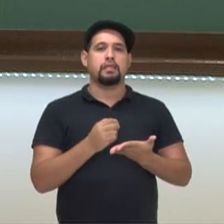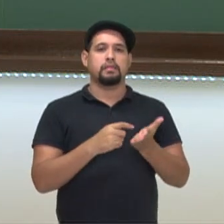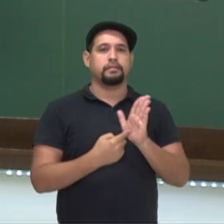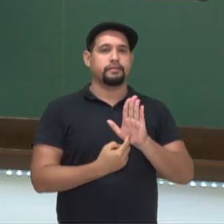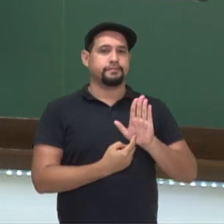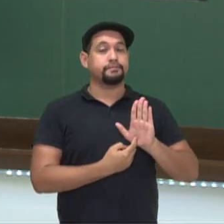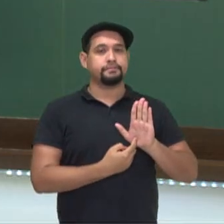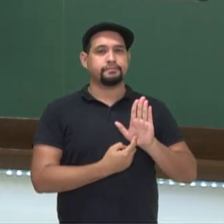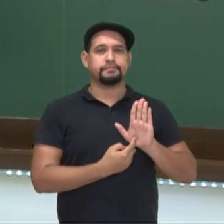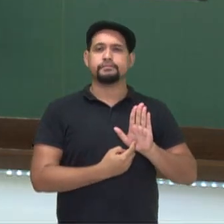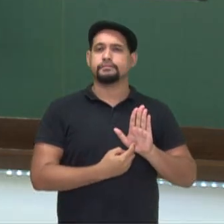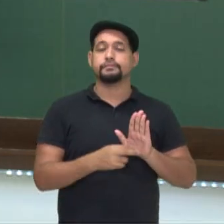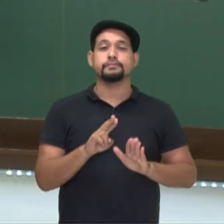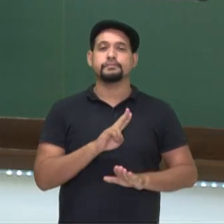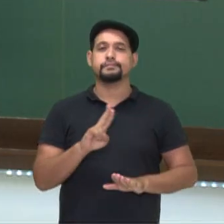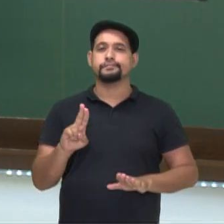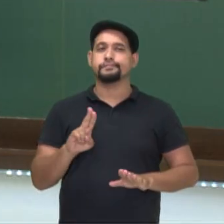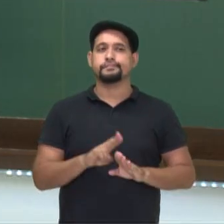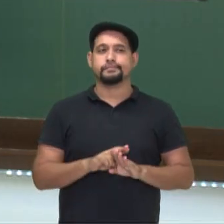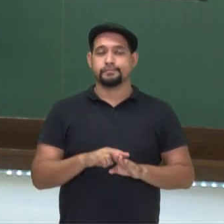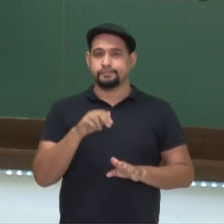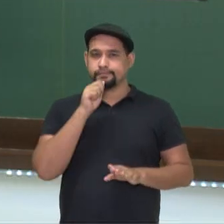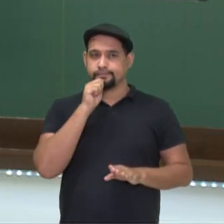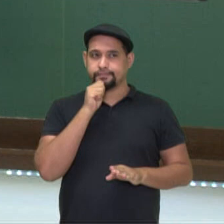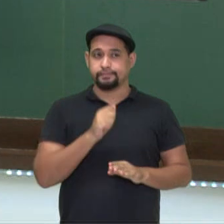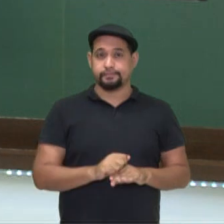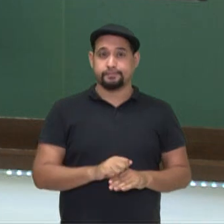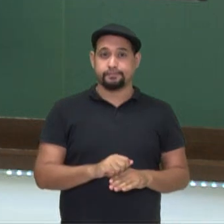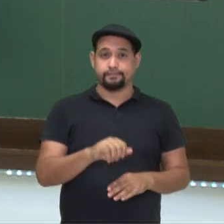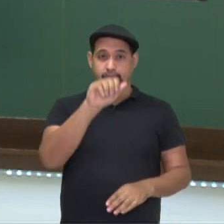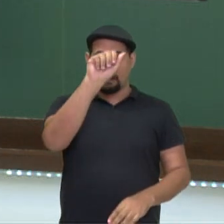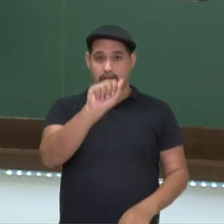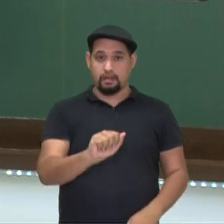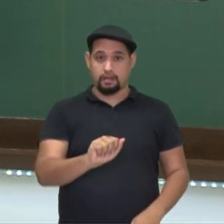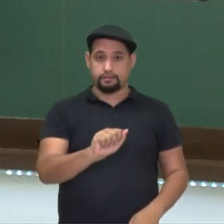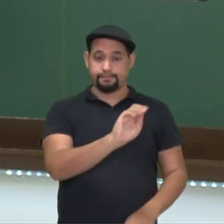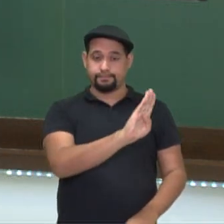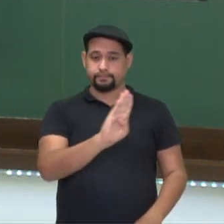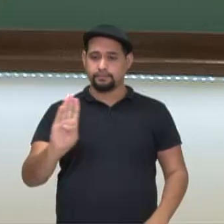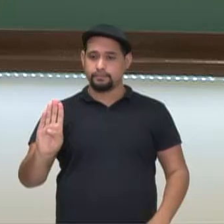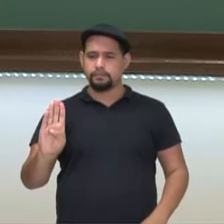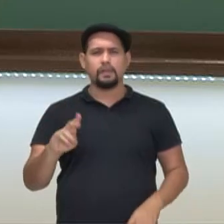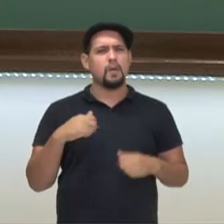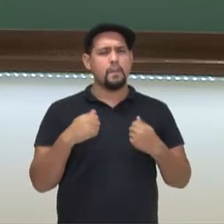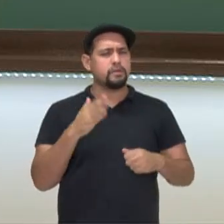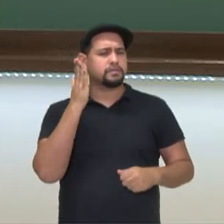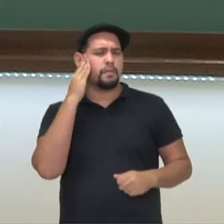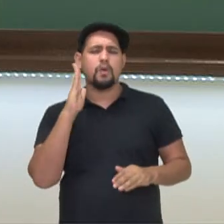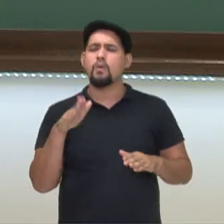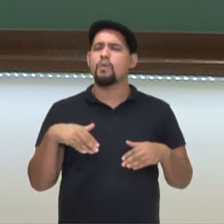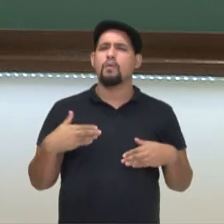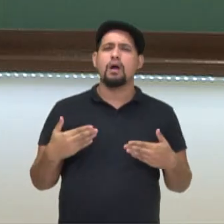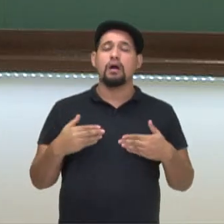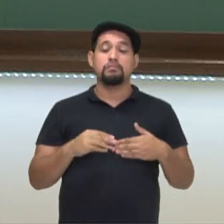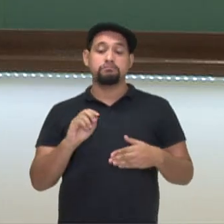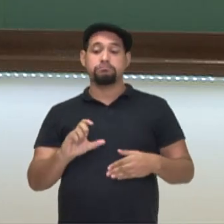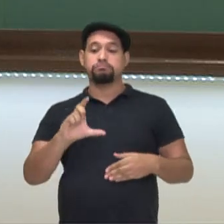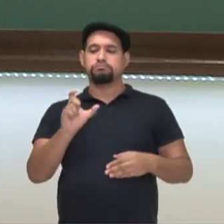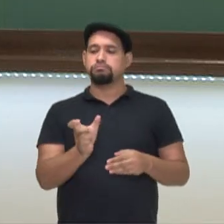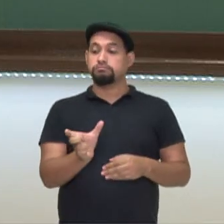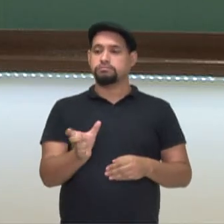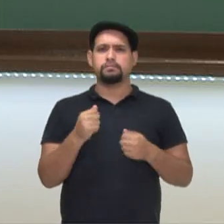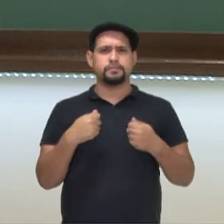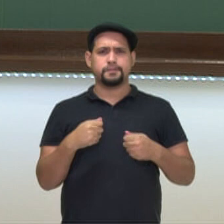tá? Eu chamei uma diagonal de A e uma diagonal de B. Preciso saber qual é qual? Quem é a diagonal maior, quem é a diagonal